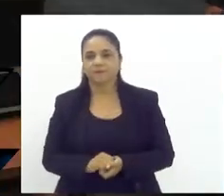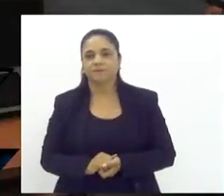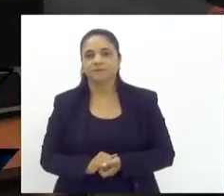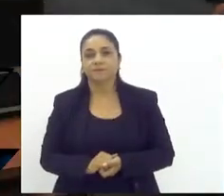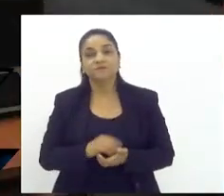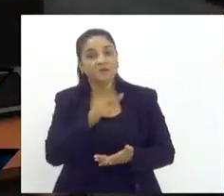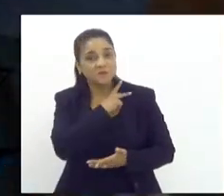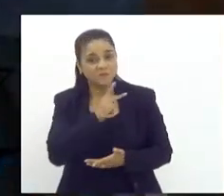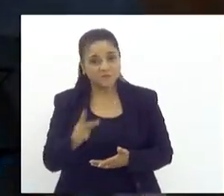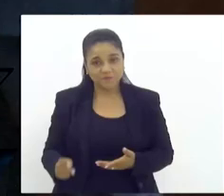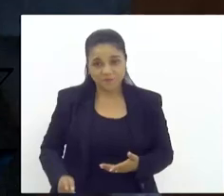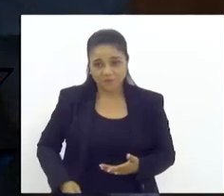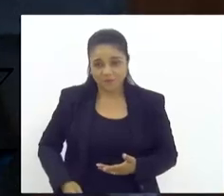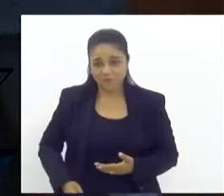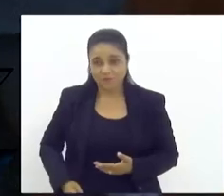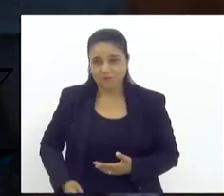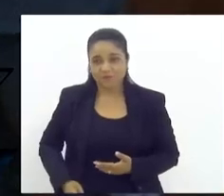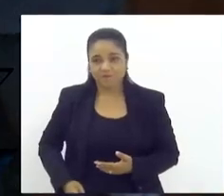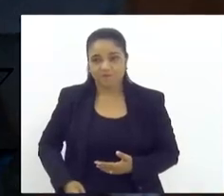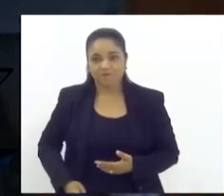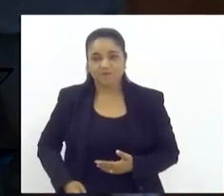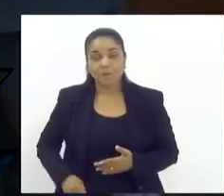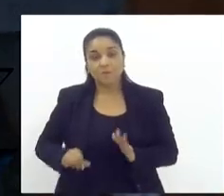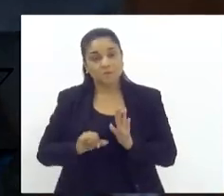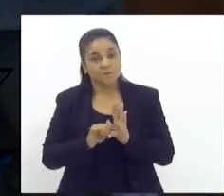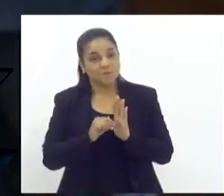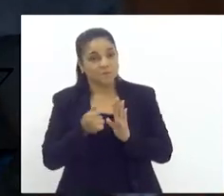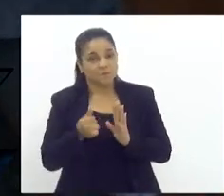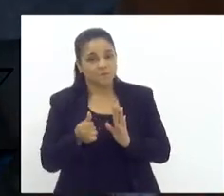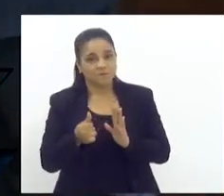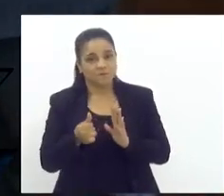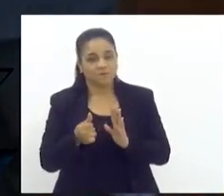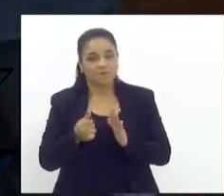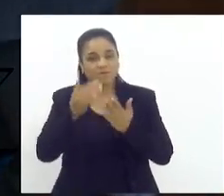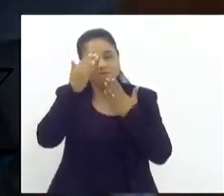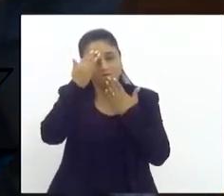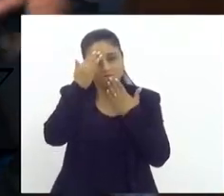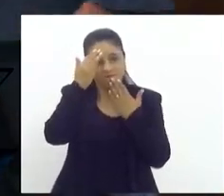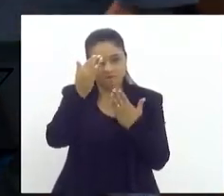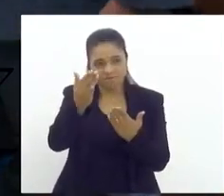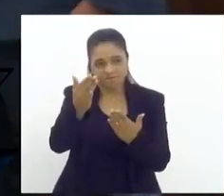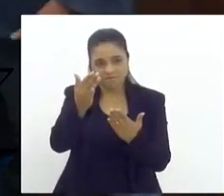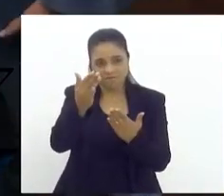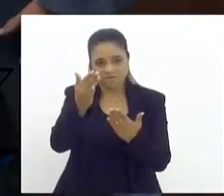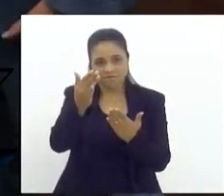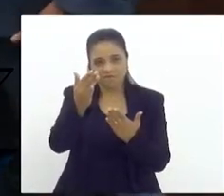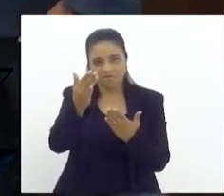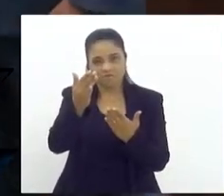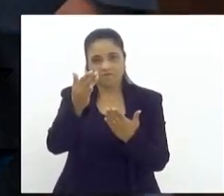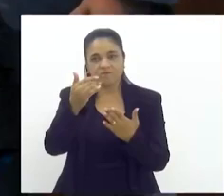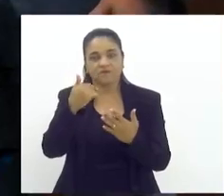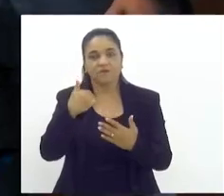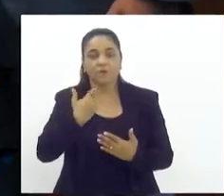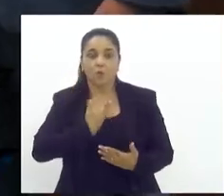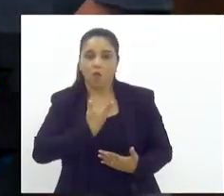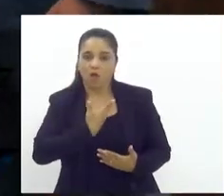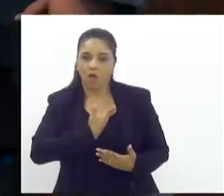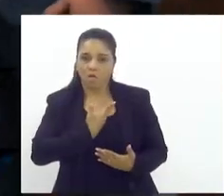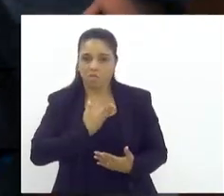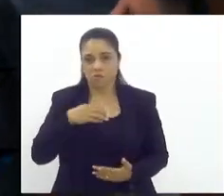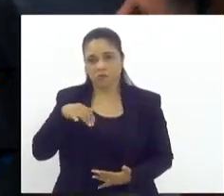senhor presidente queria primeiro agradecer aqui ao meu camarada